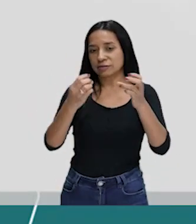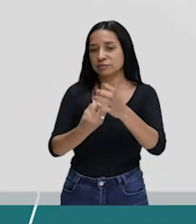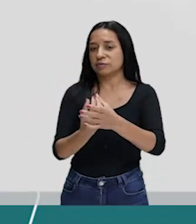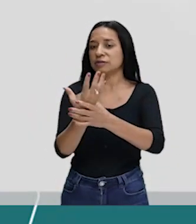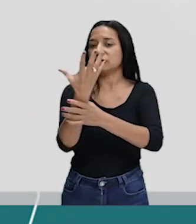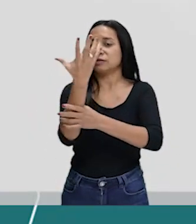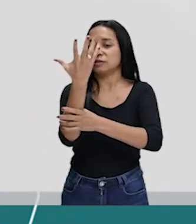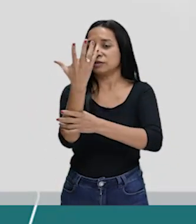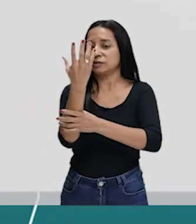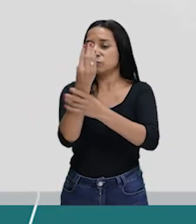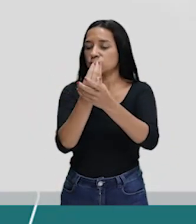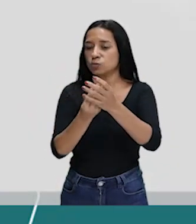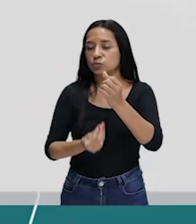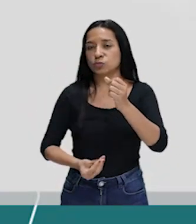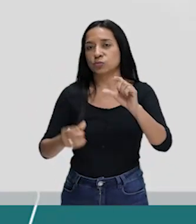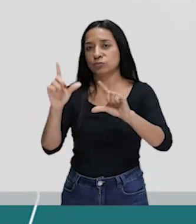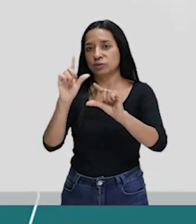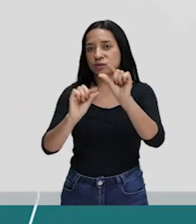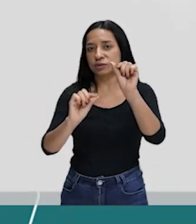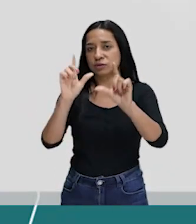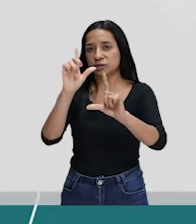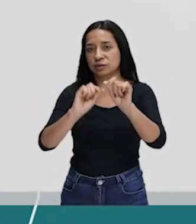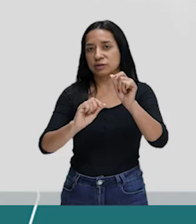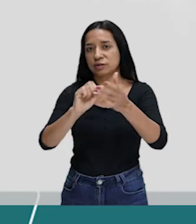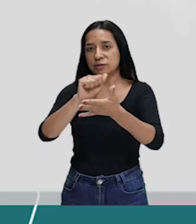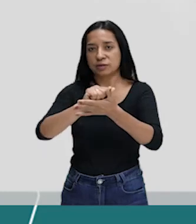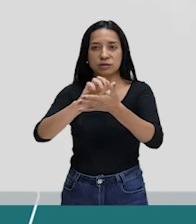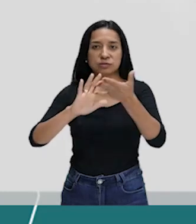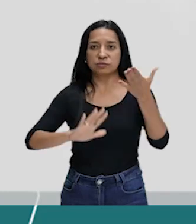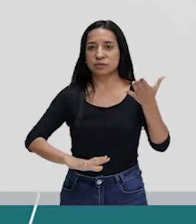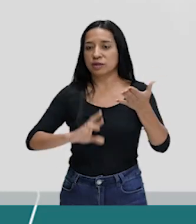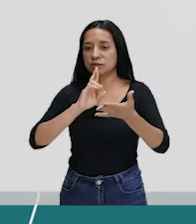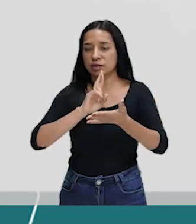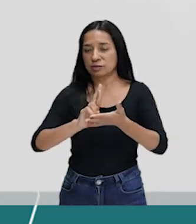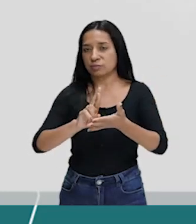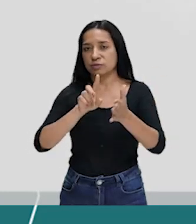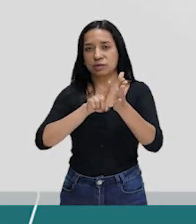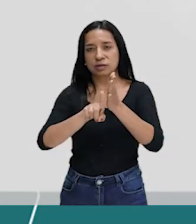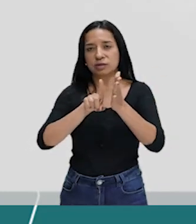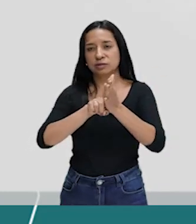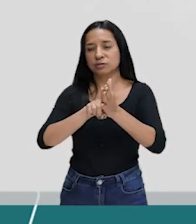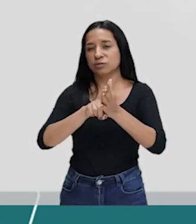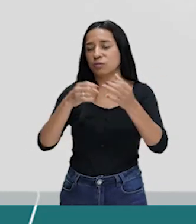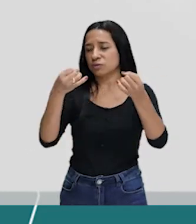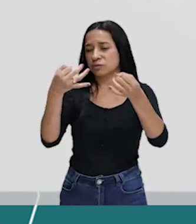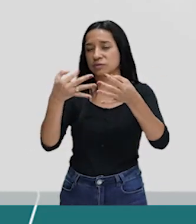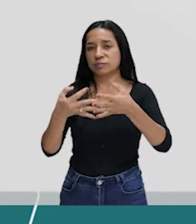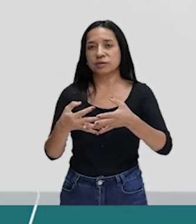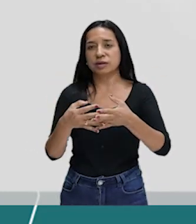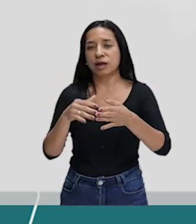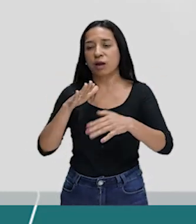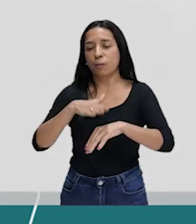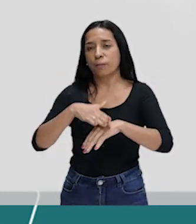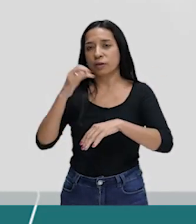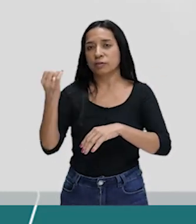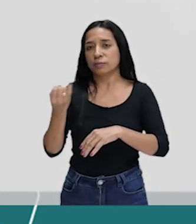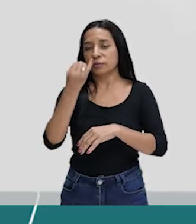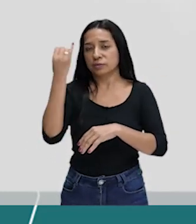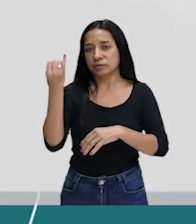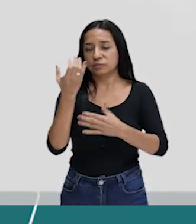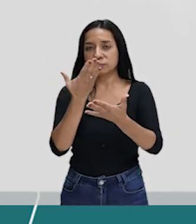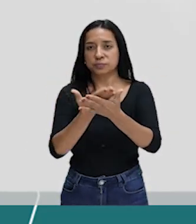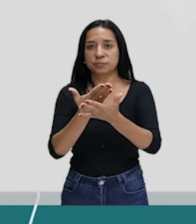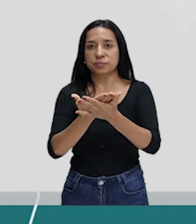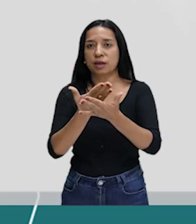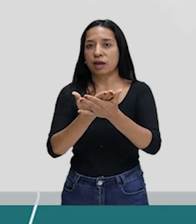das estrelas, né? Vamos falar sobre os exercícios, né? Responder questões, comentar, que é o mais importante, tá ok? A